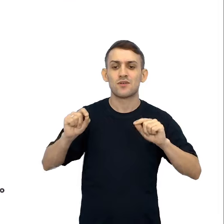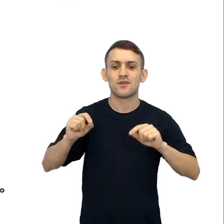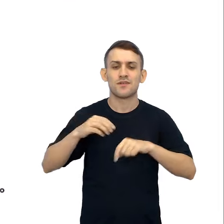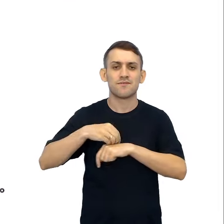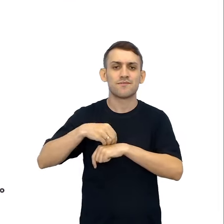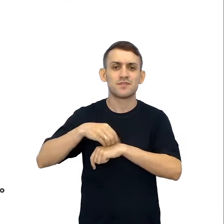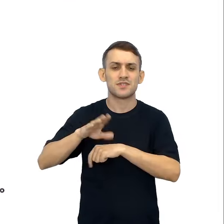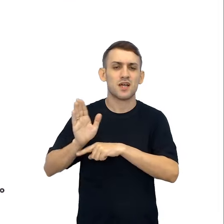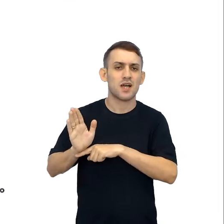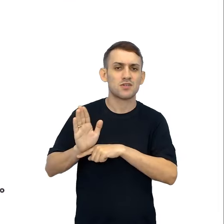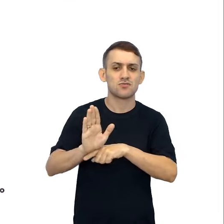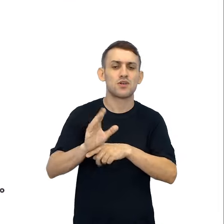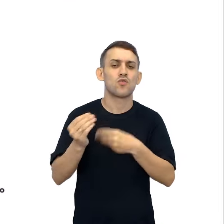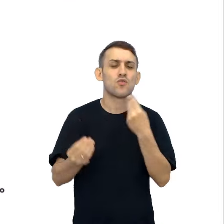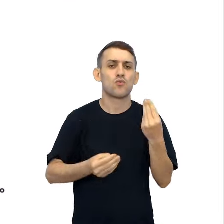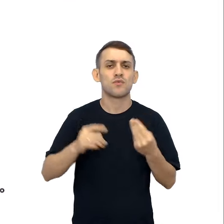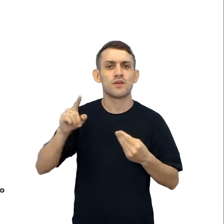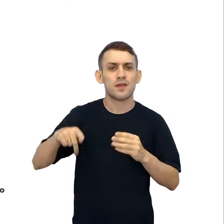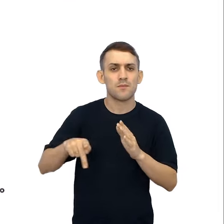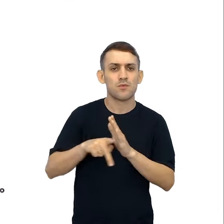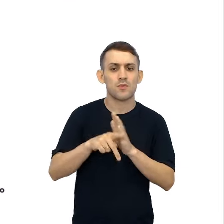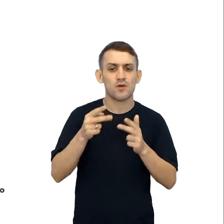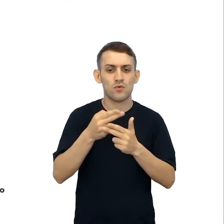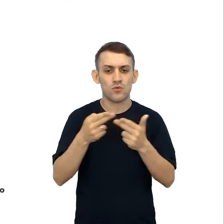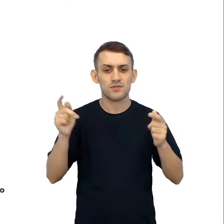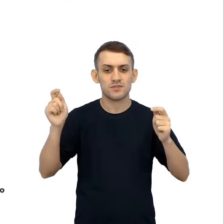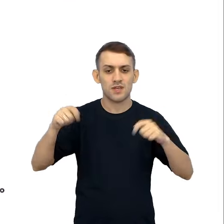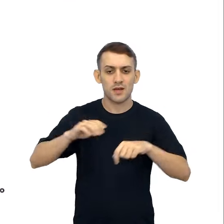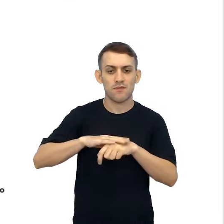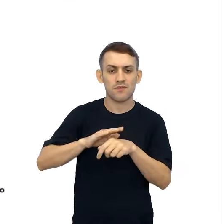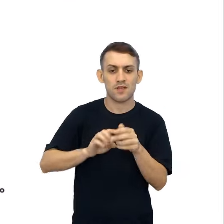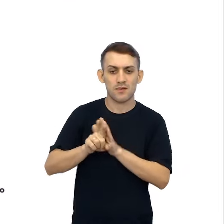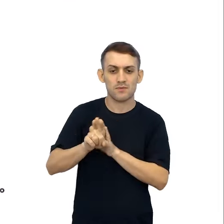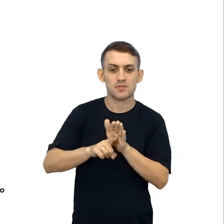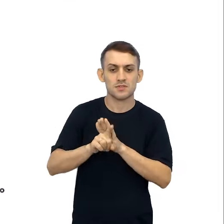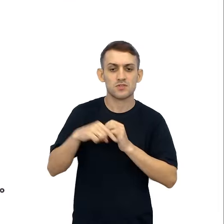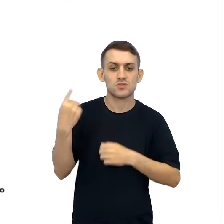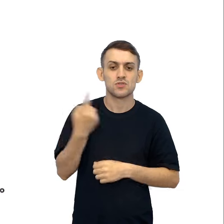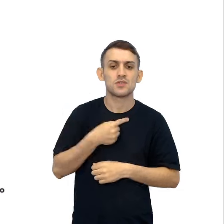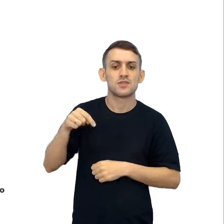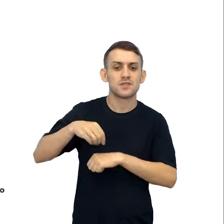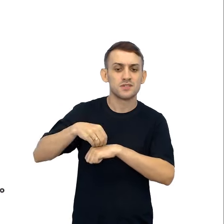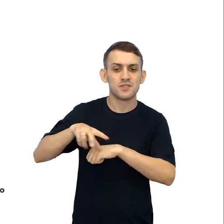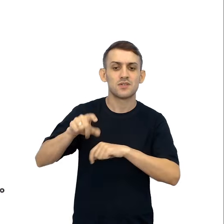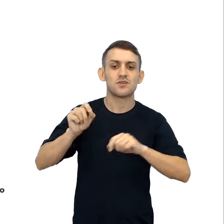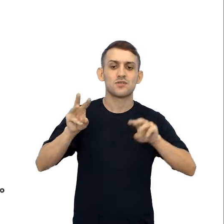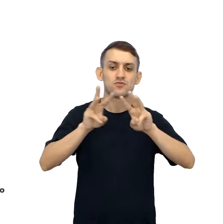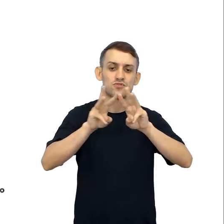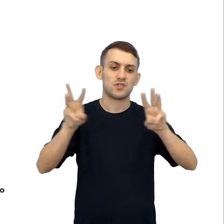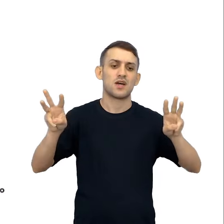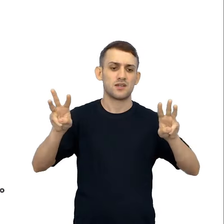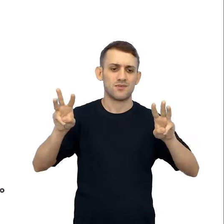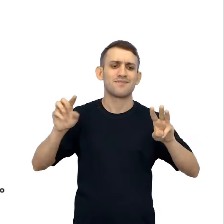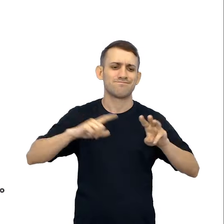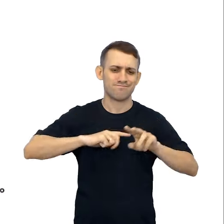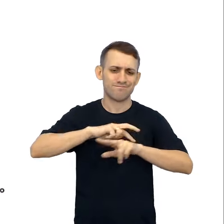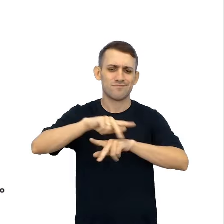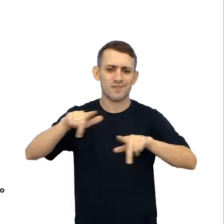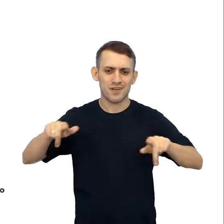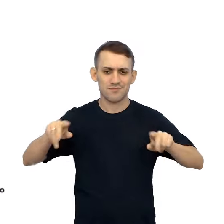seriam os meios de poder fazer a pesquisa. Aqui nós estamos sugerindo um site, mas poderão ser muitos